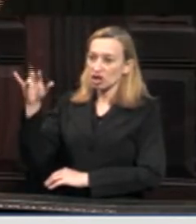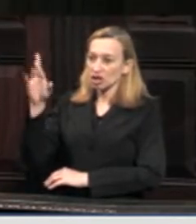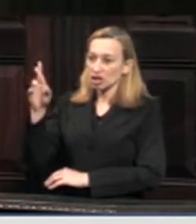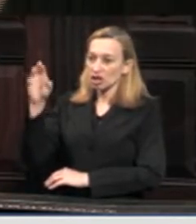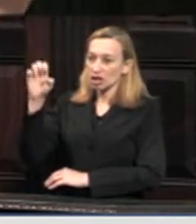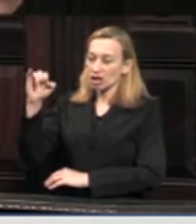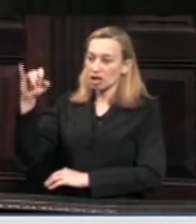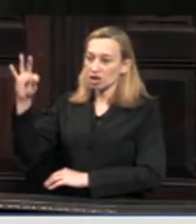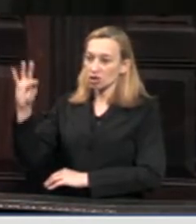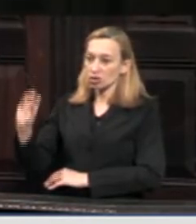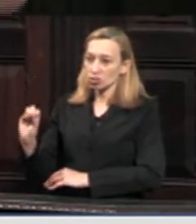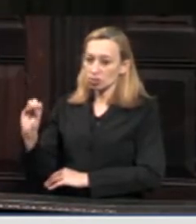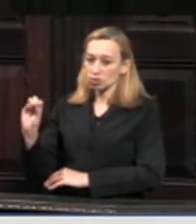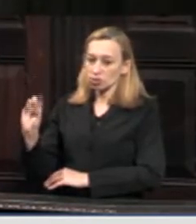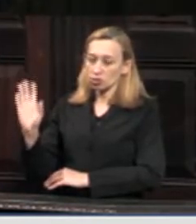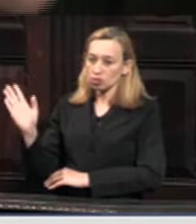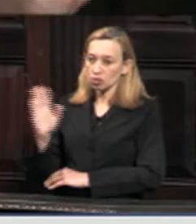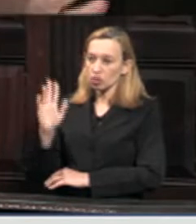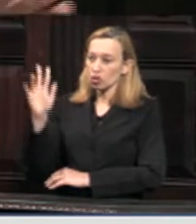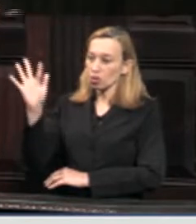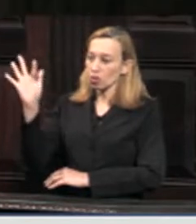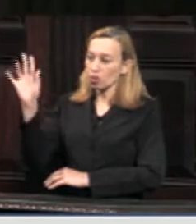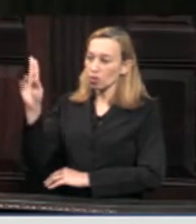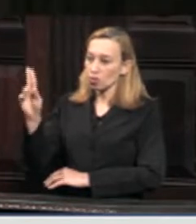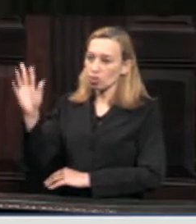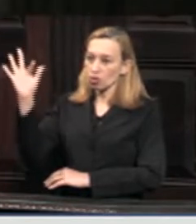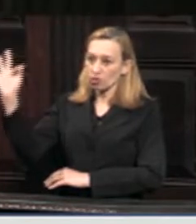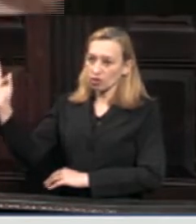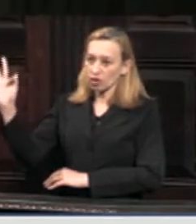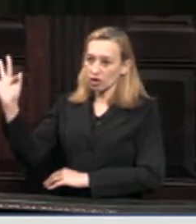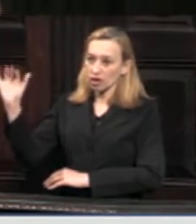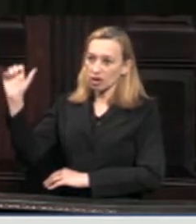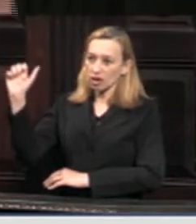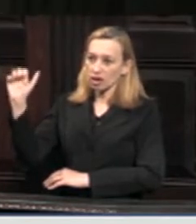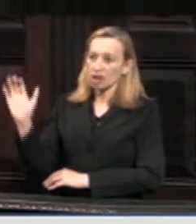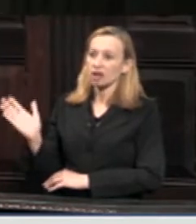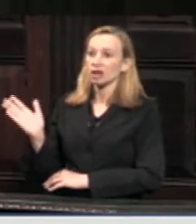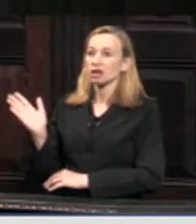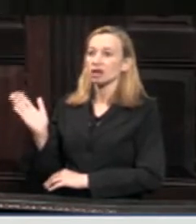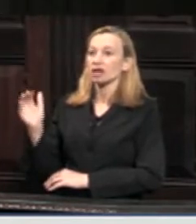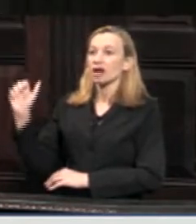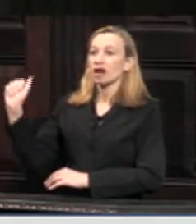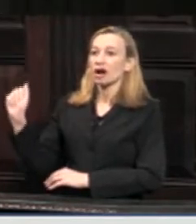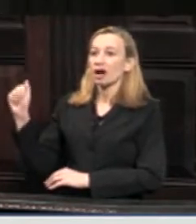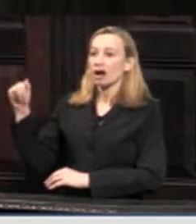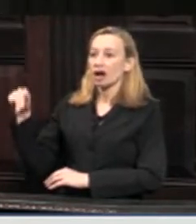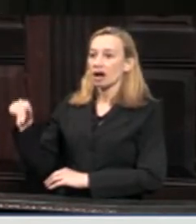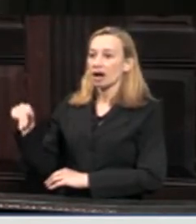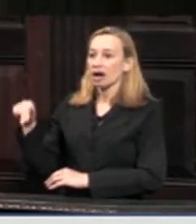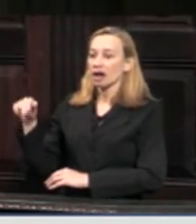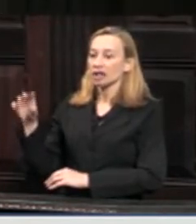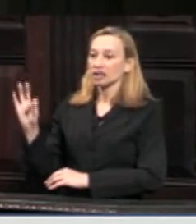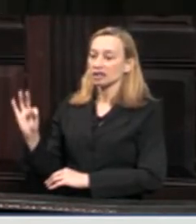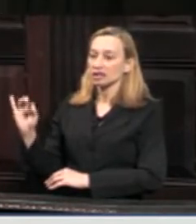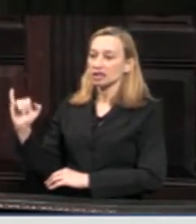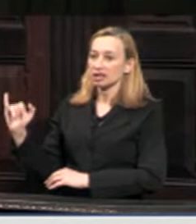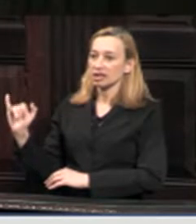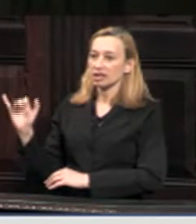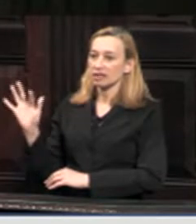à candidatura em nenhum nível. Não há tampouco qualquer menção a partidos